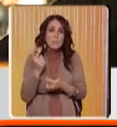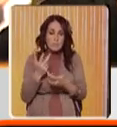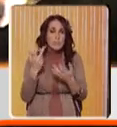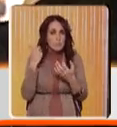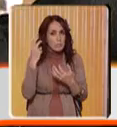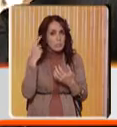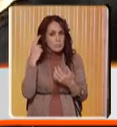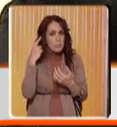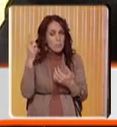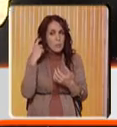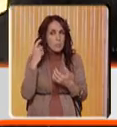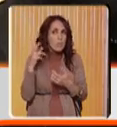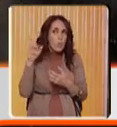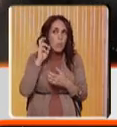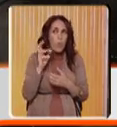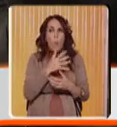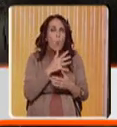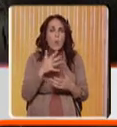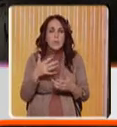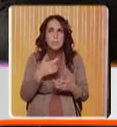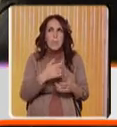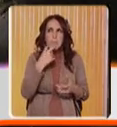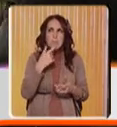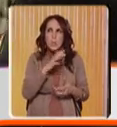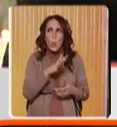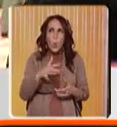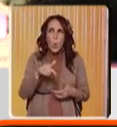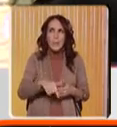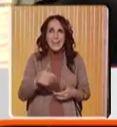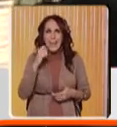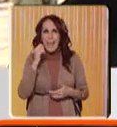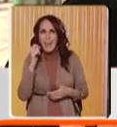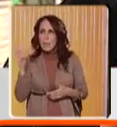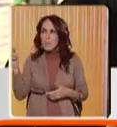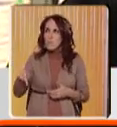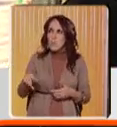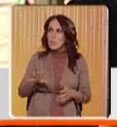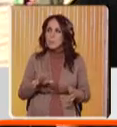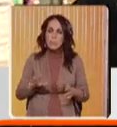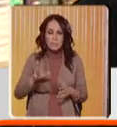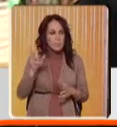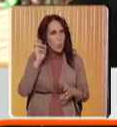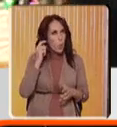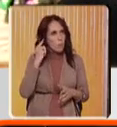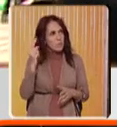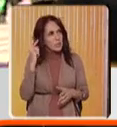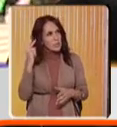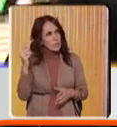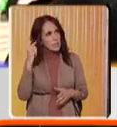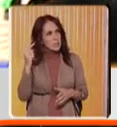eles sintonizam melhor onde é que estão, com quem é que estão e essas coisas todas. Portanto, concentrando-se mais na